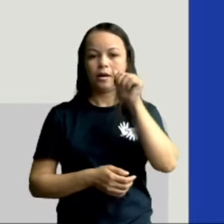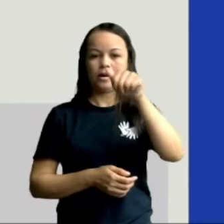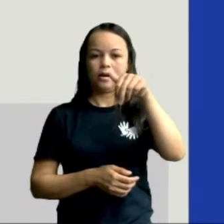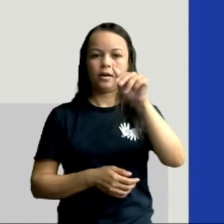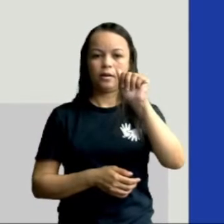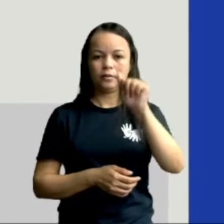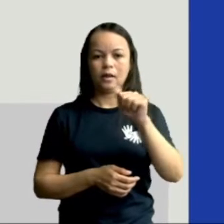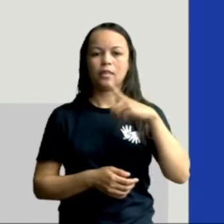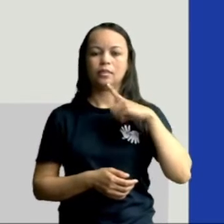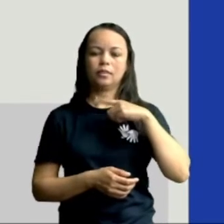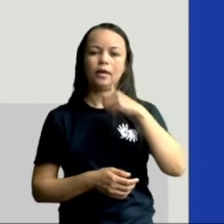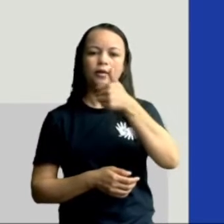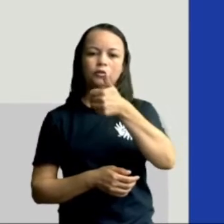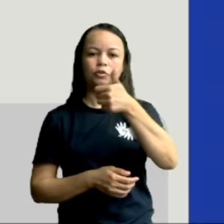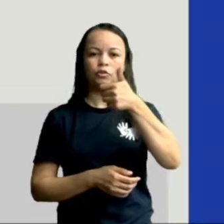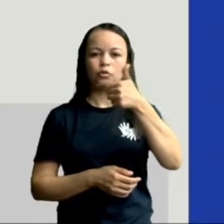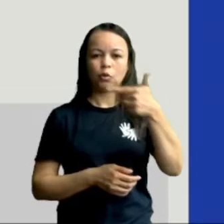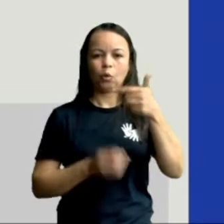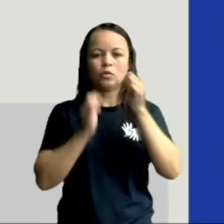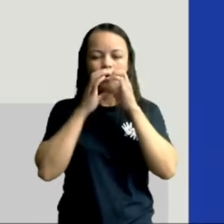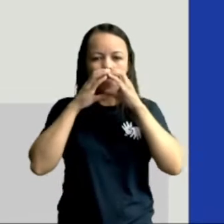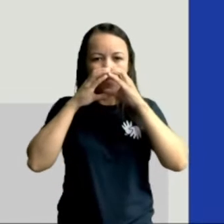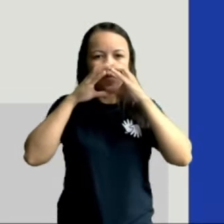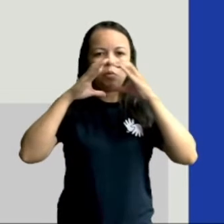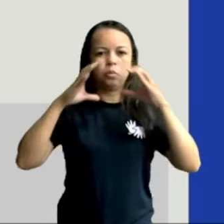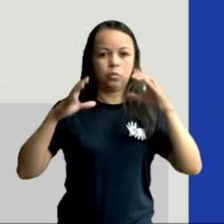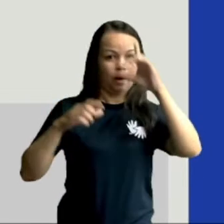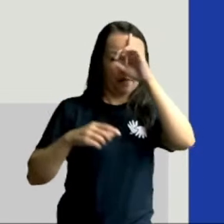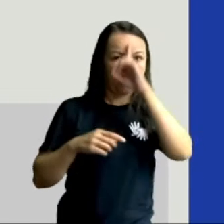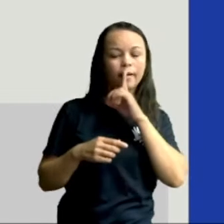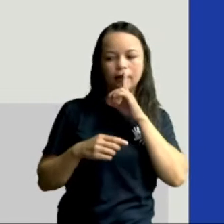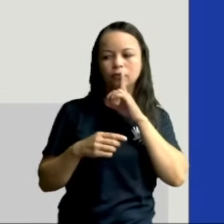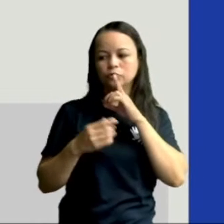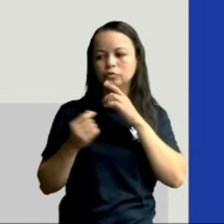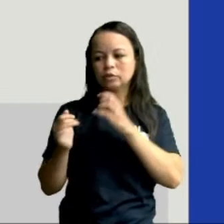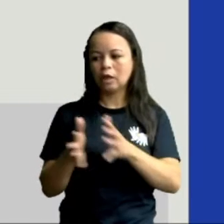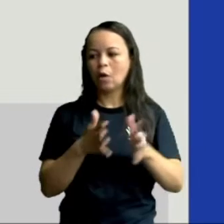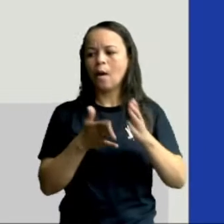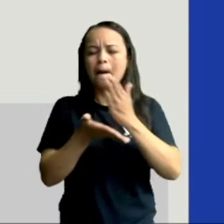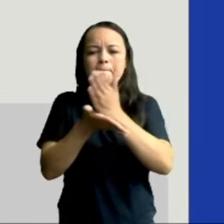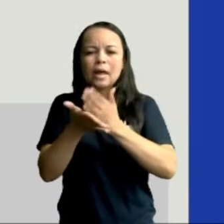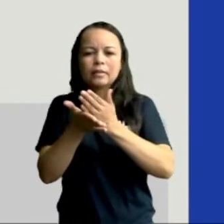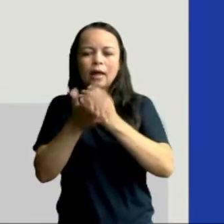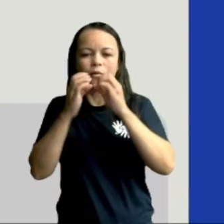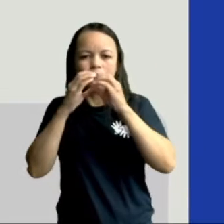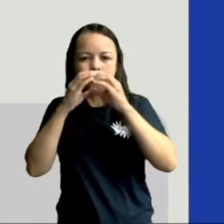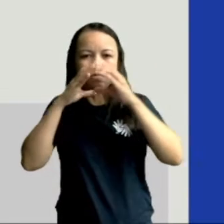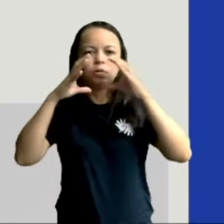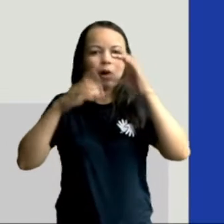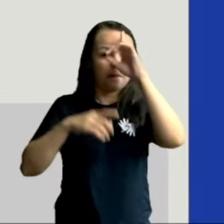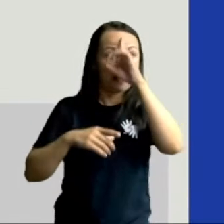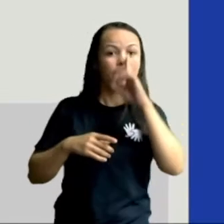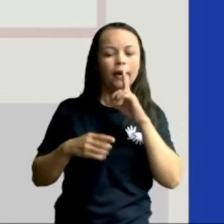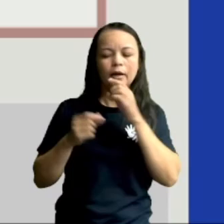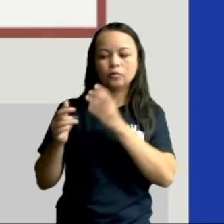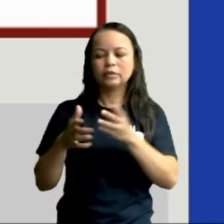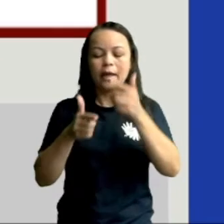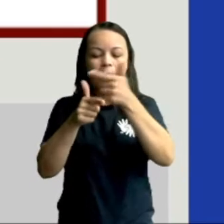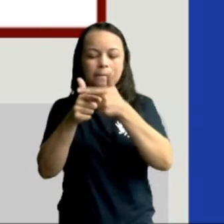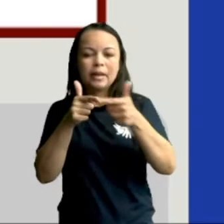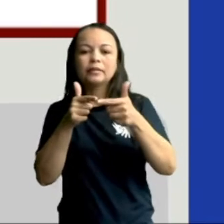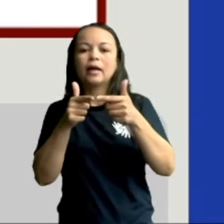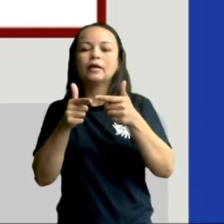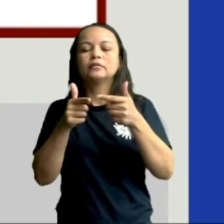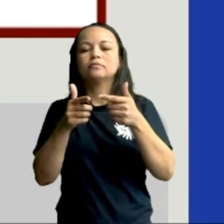metade dos balões são amarelos. Quantos balões amarelos ela tem? Então, vamos lá. Metade dos balões. Se é metade, eu vou dividir